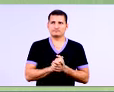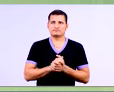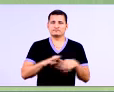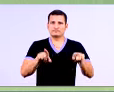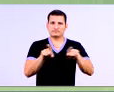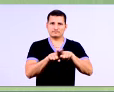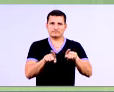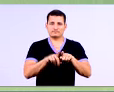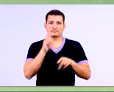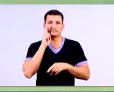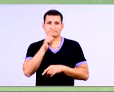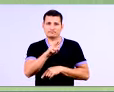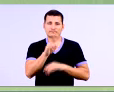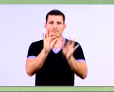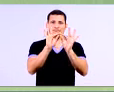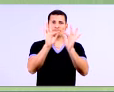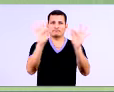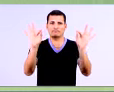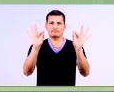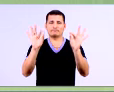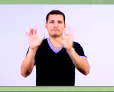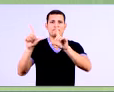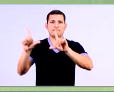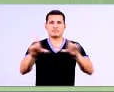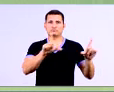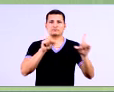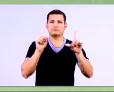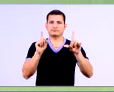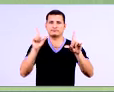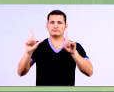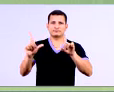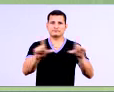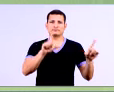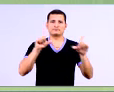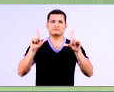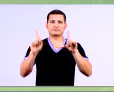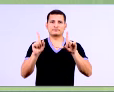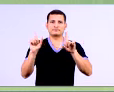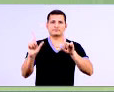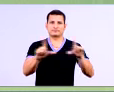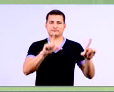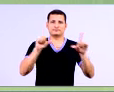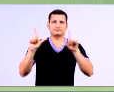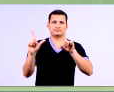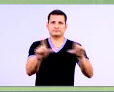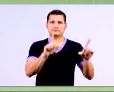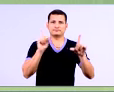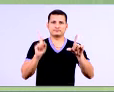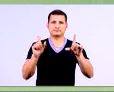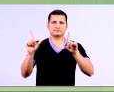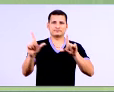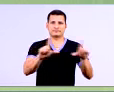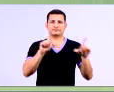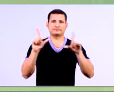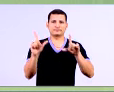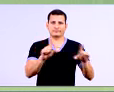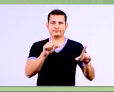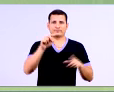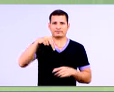Trabalharemos também com link entre páginas, que nós vimos semana passada, que é a navegação entre as